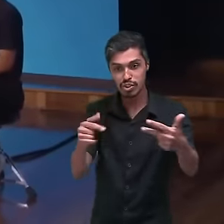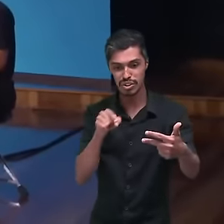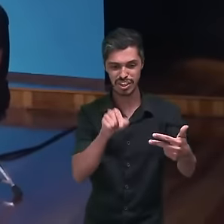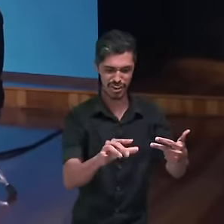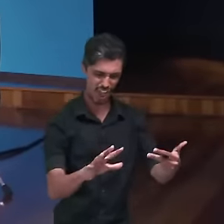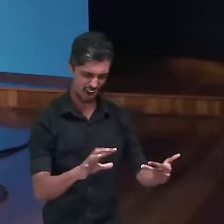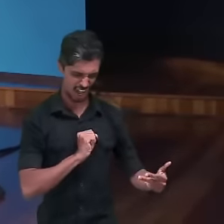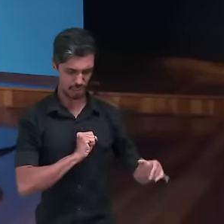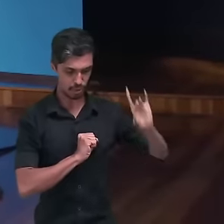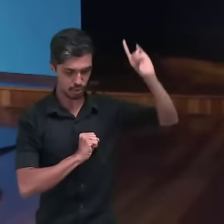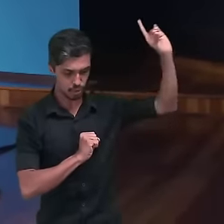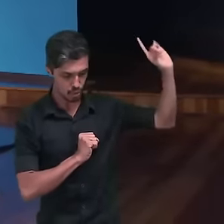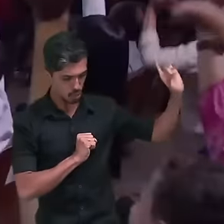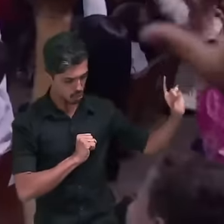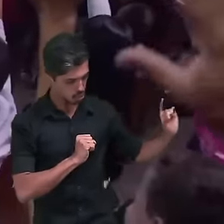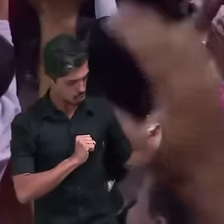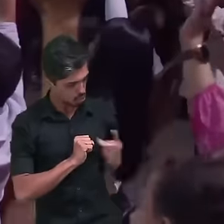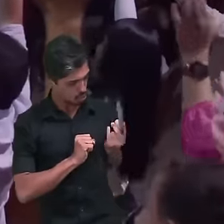ama.